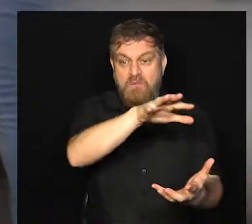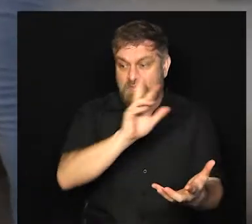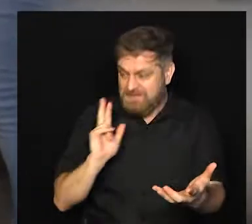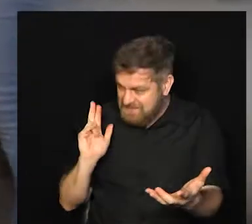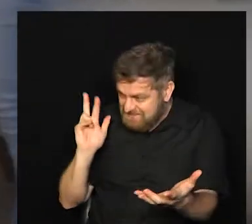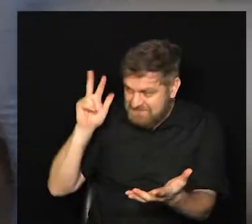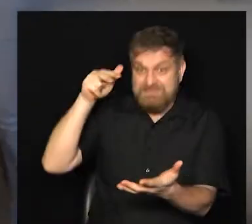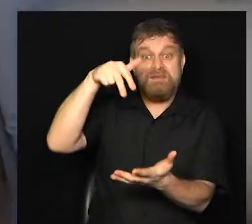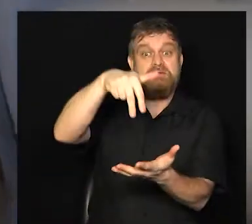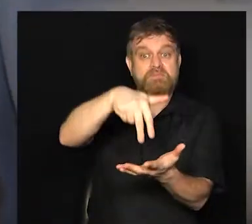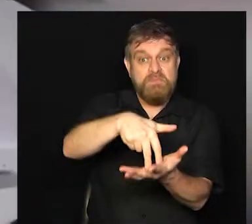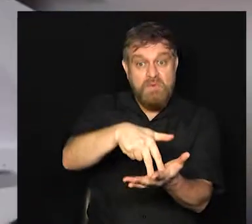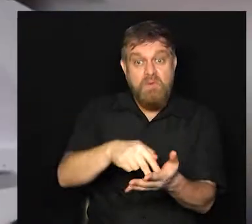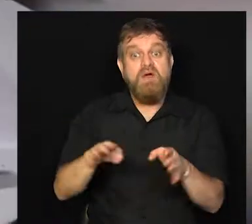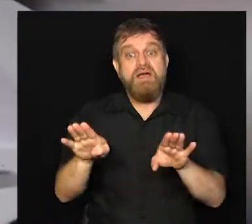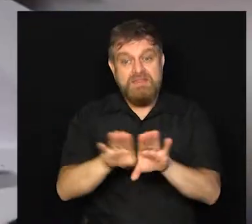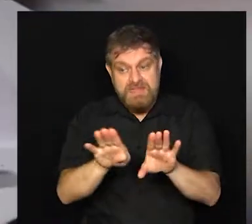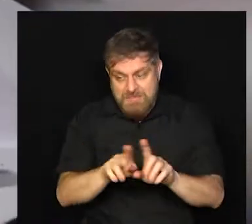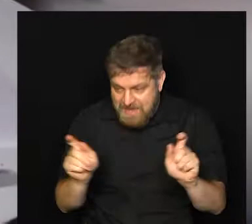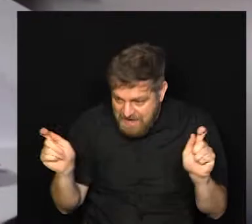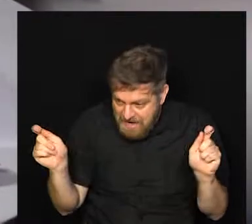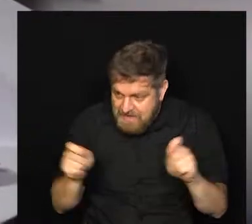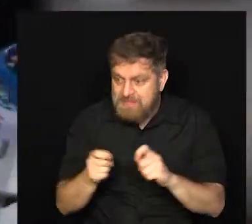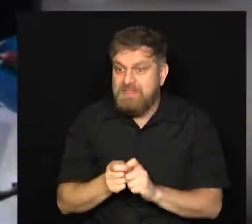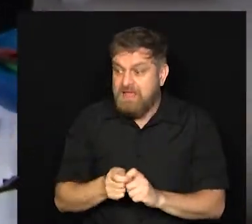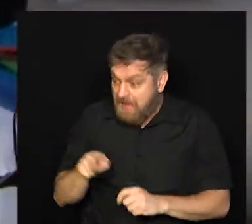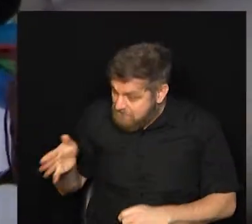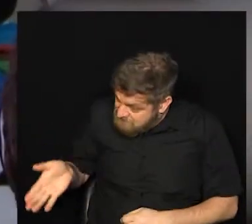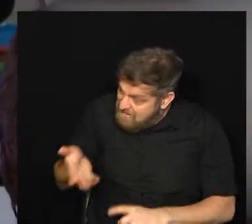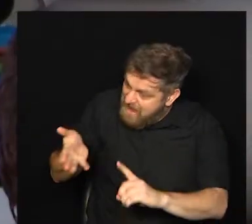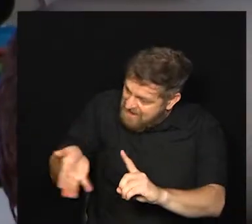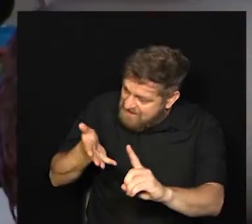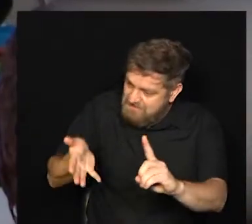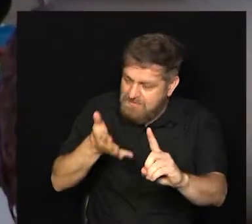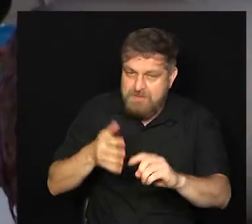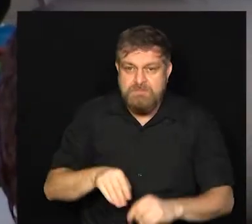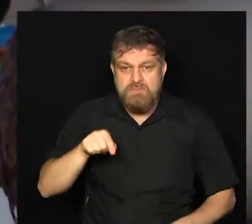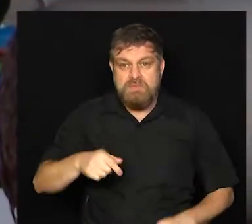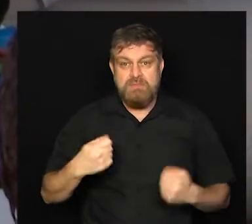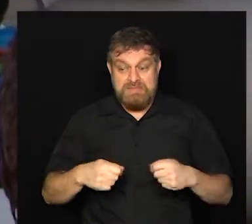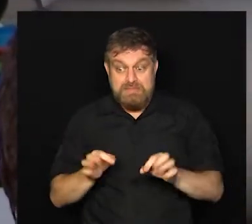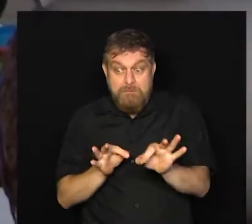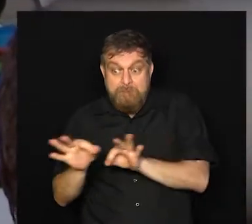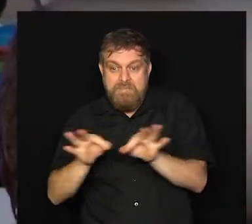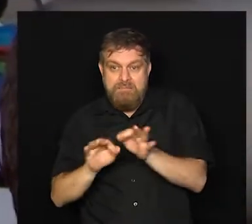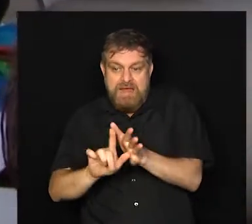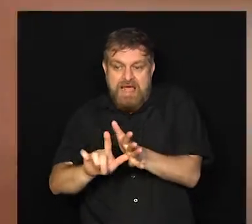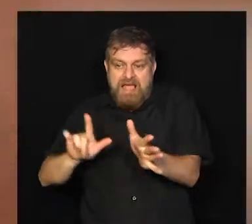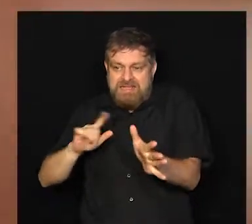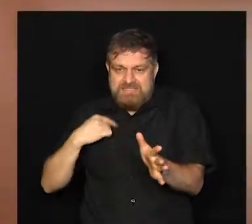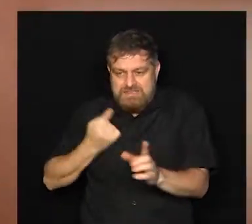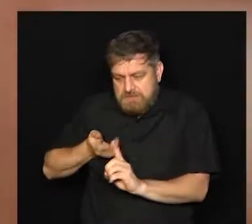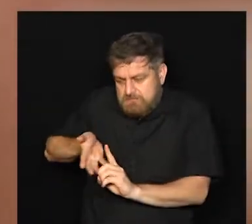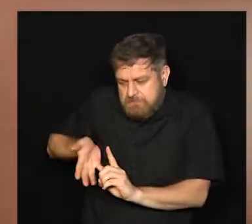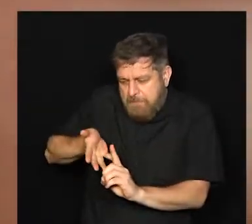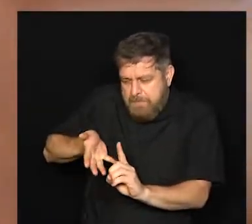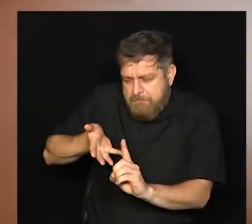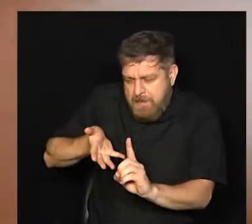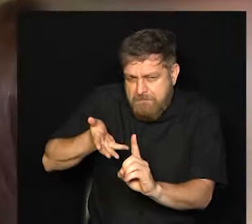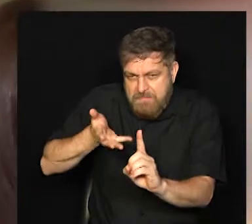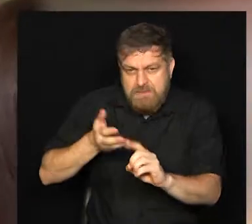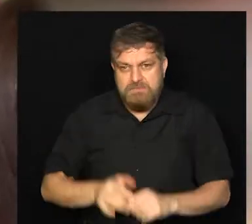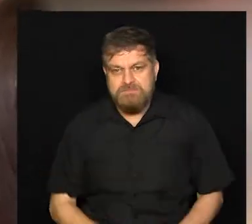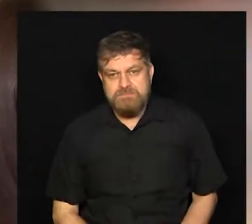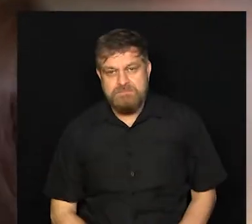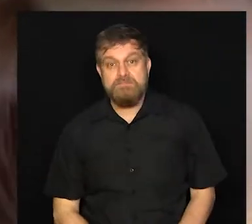também, que eles podem pertencer, que eles podem tomar posse, né? Mas eles precisam estar preparados e a gente promove esse preparo.